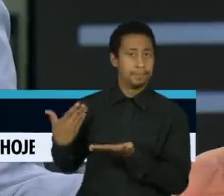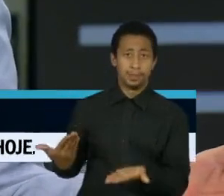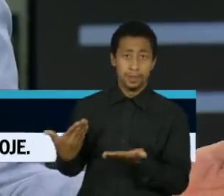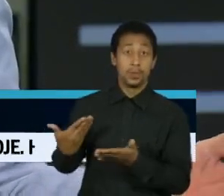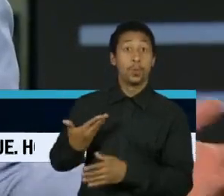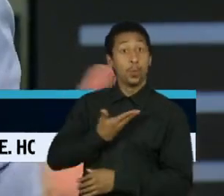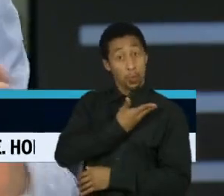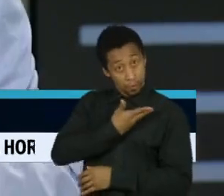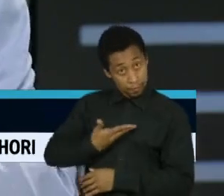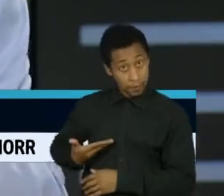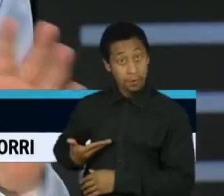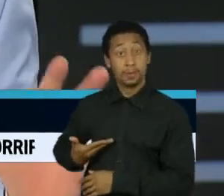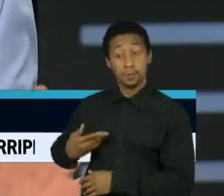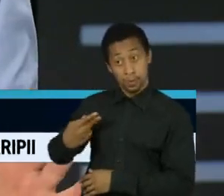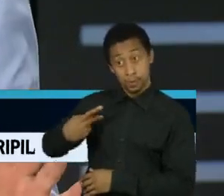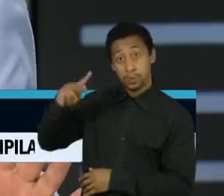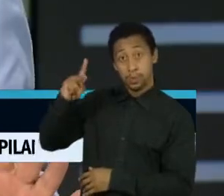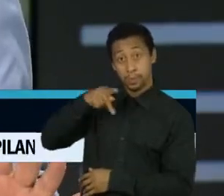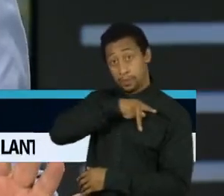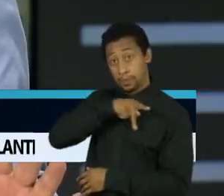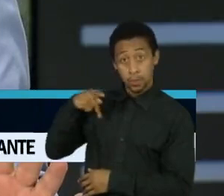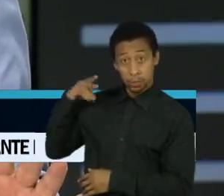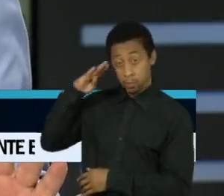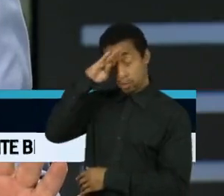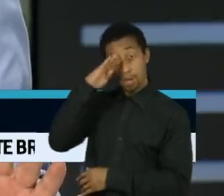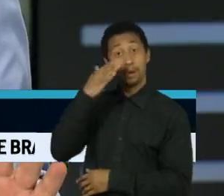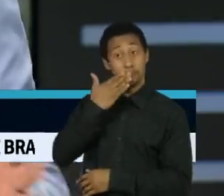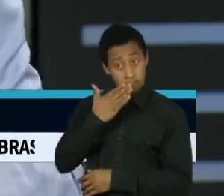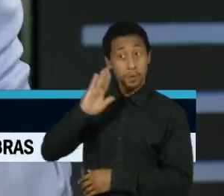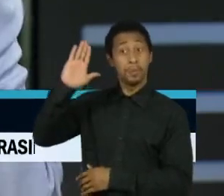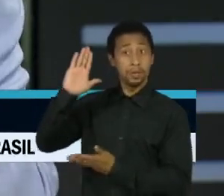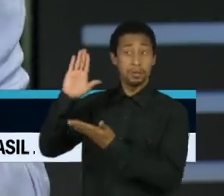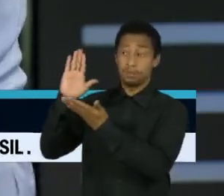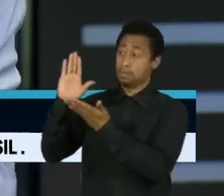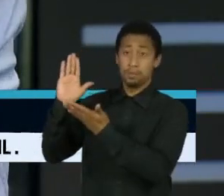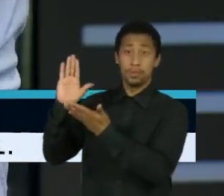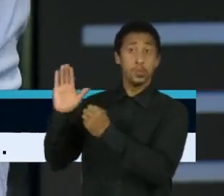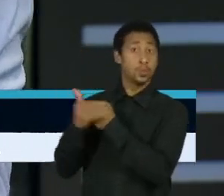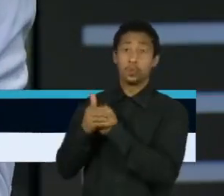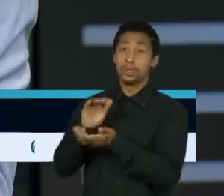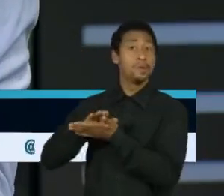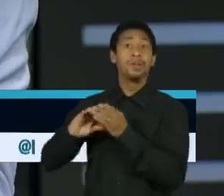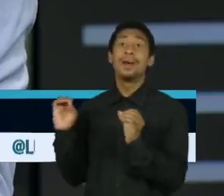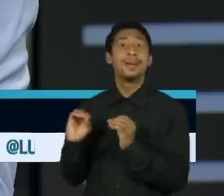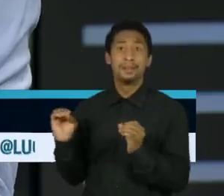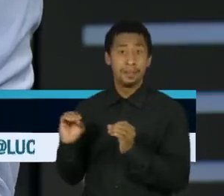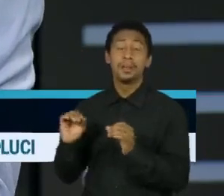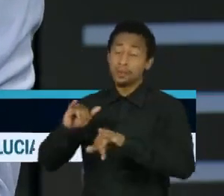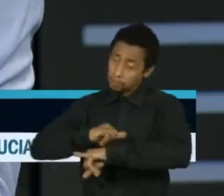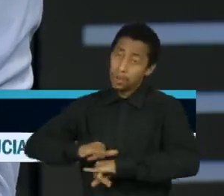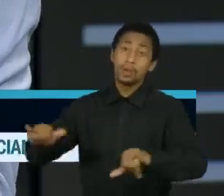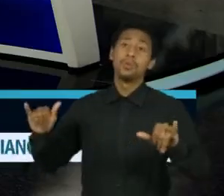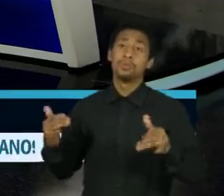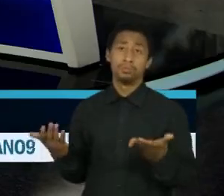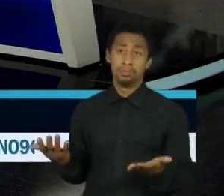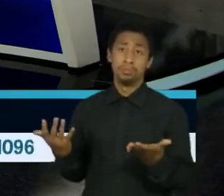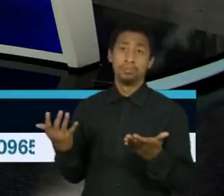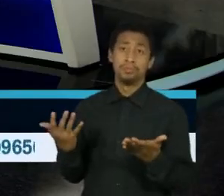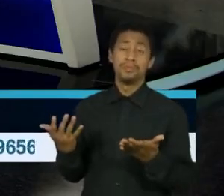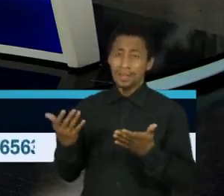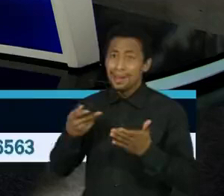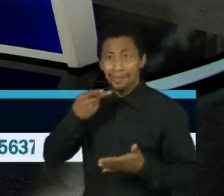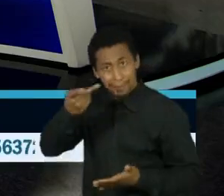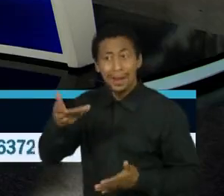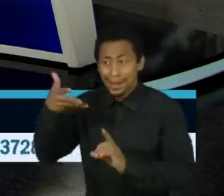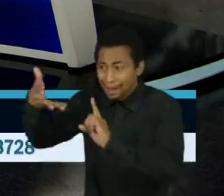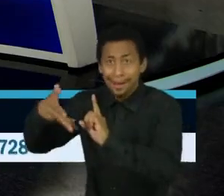do governo, que, aliás, não escondeu o que ia fazer. Né? Se esse governo não pode ser criticado por uma coisa, é pela transparência. Ele